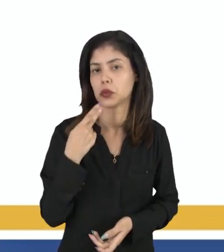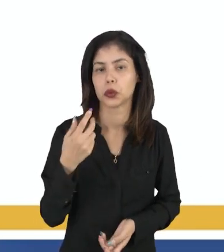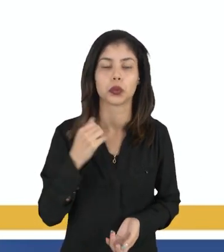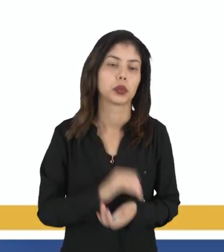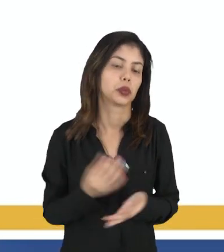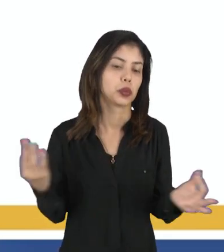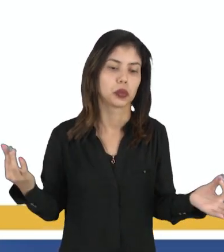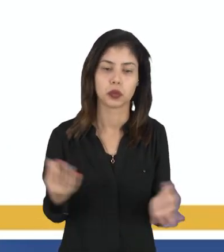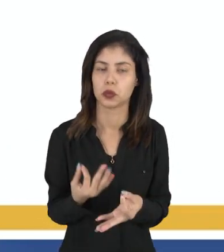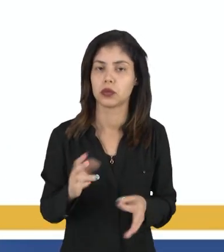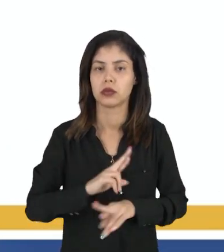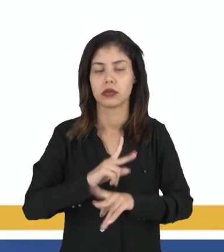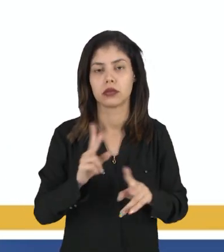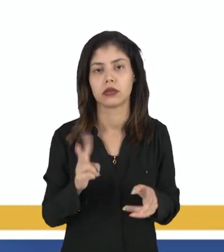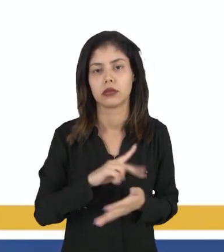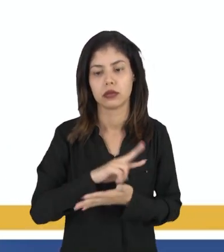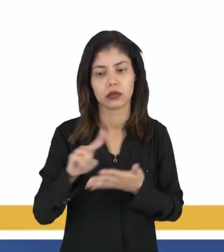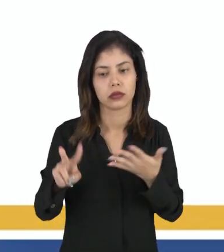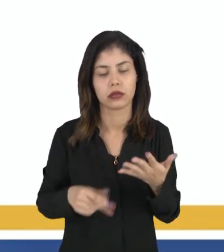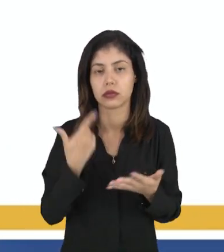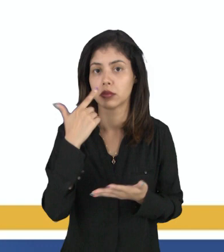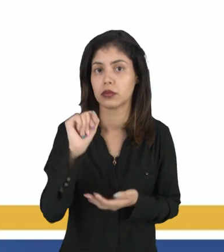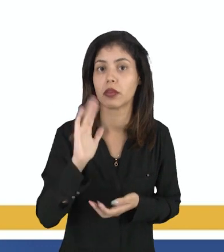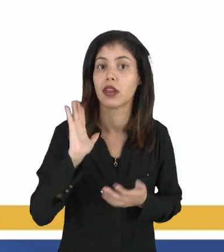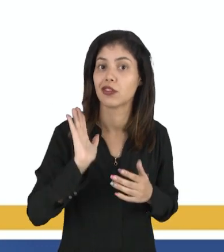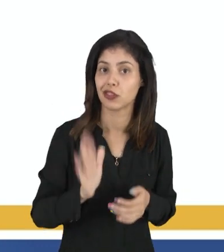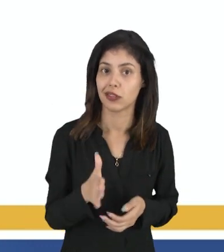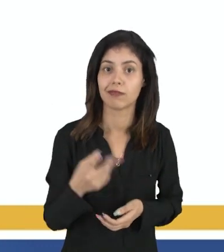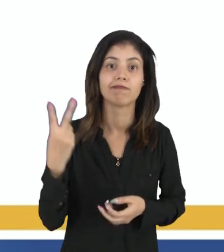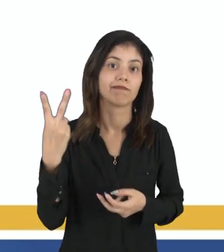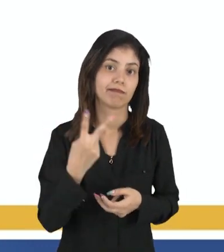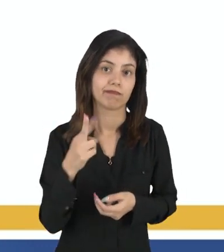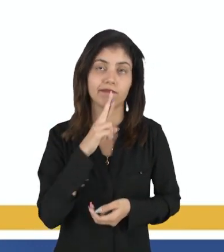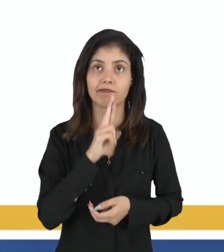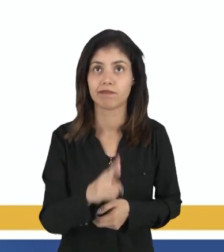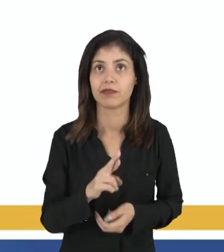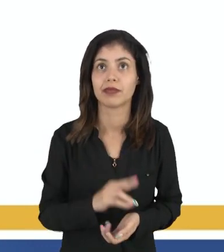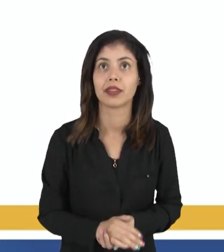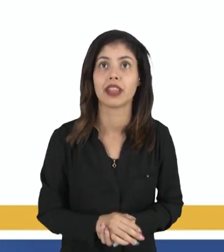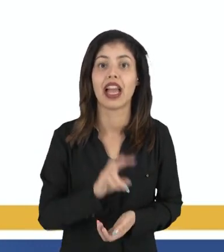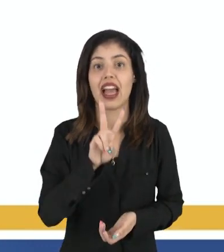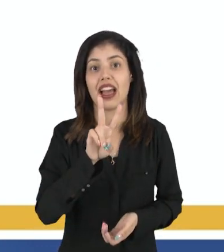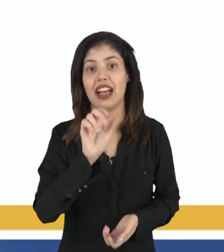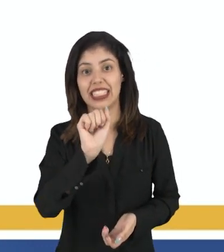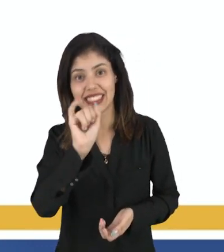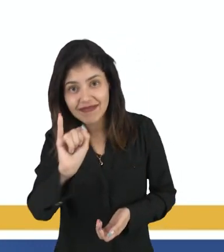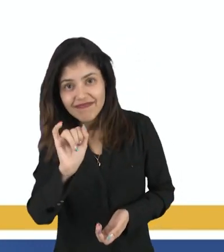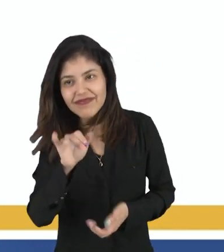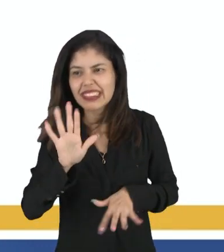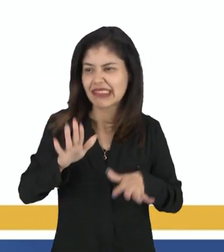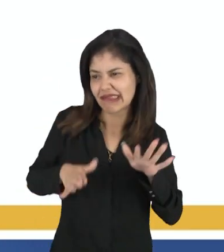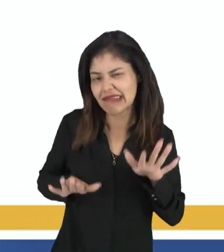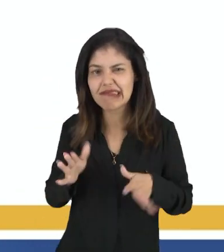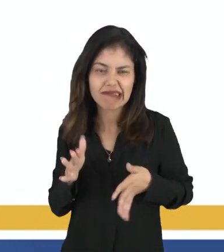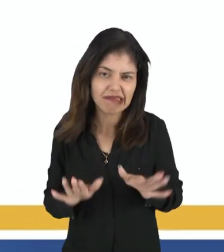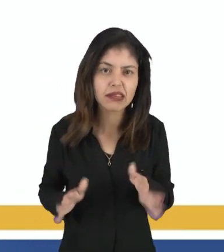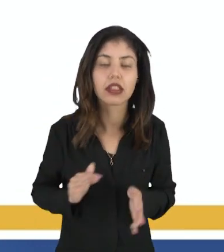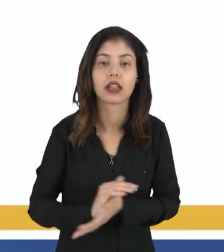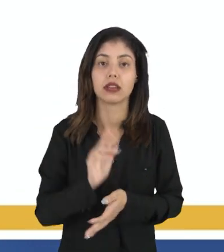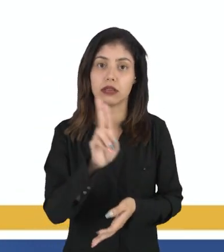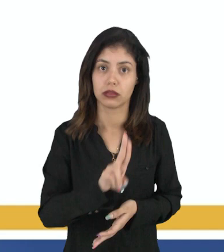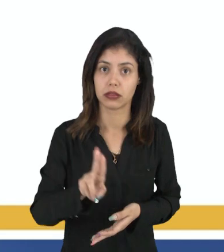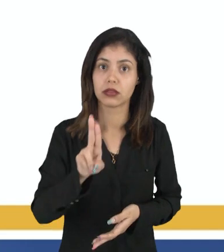fluentemente várias línguas. Agora, na segunda resposta dela, quando ela diz aí varia, ela utilizou